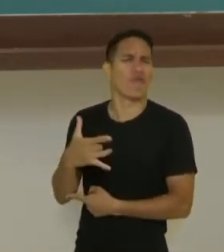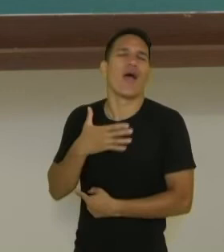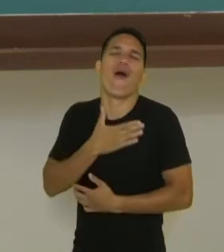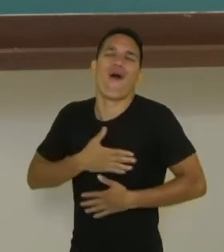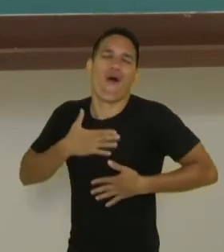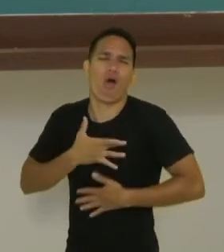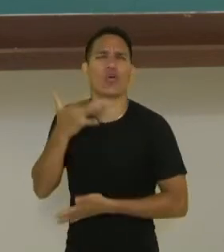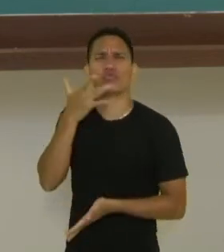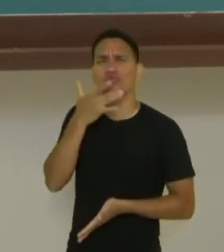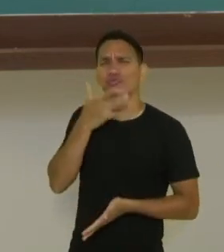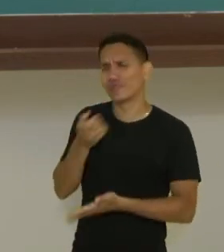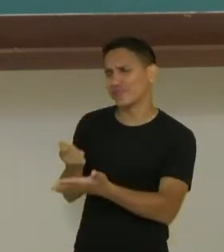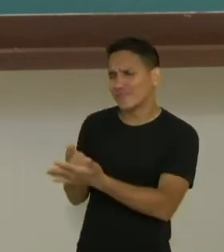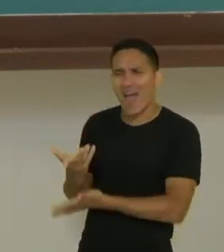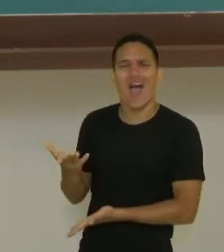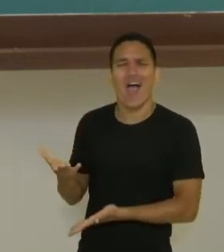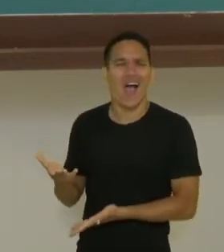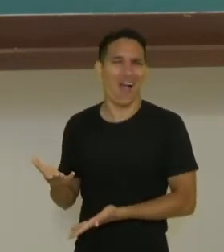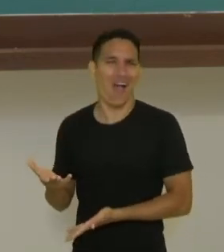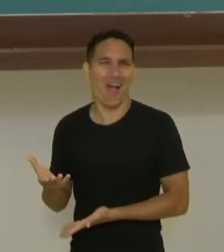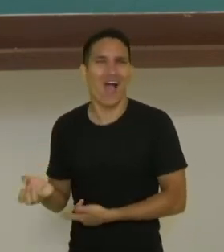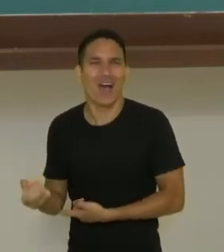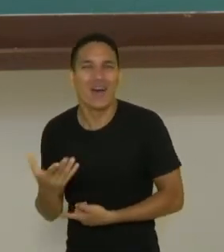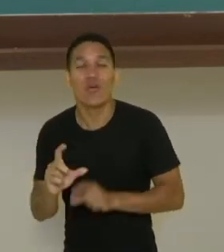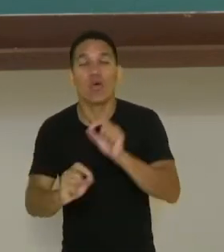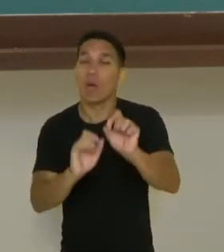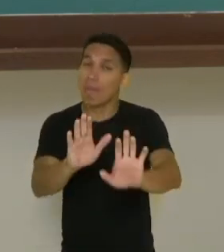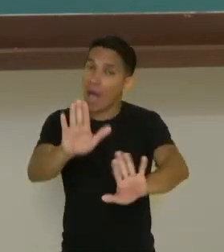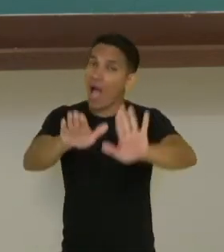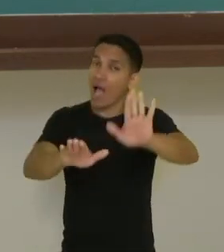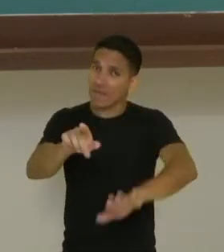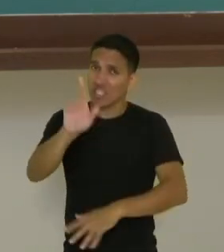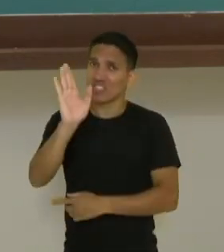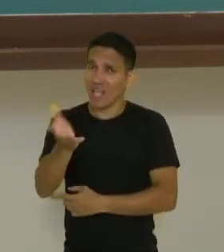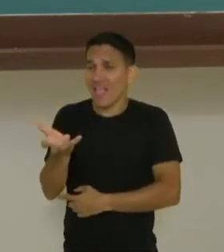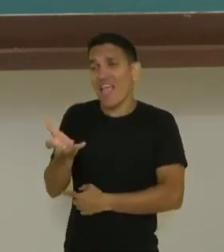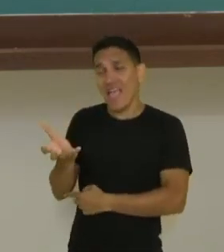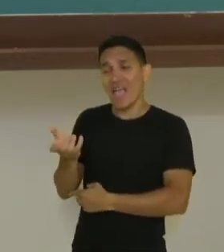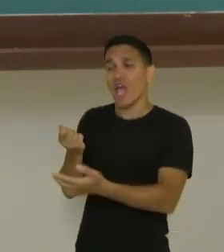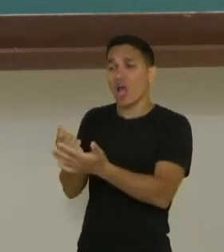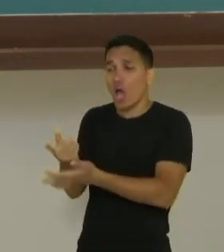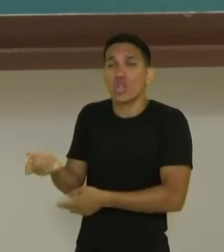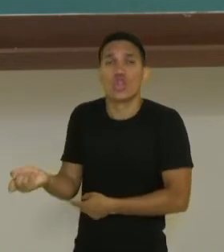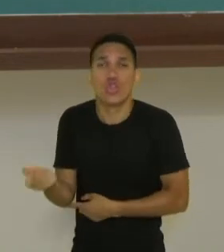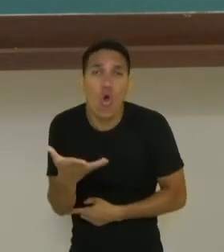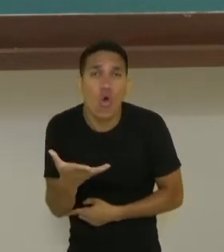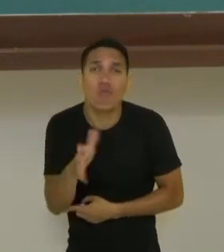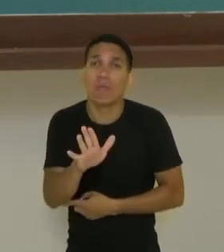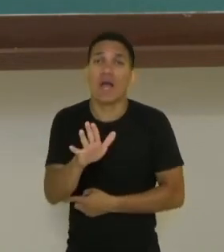coisas novas. Só que às vezes você quer comprar uma coisa nova, sendo que você já tem. E aí você compra